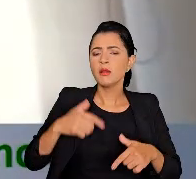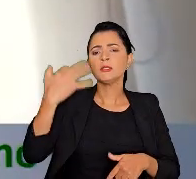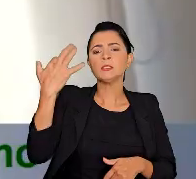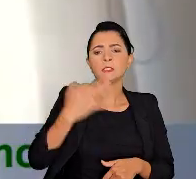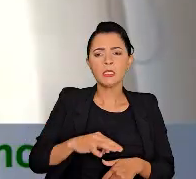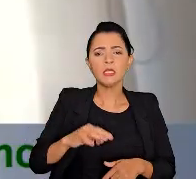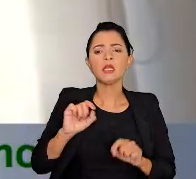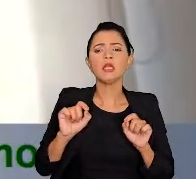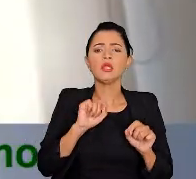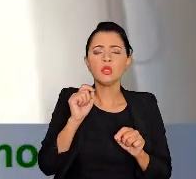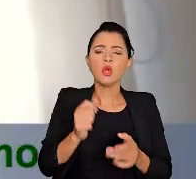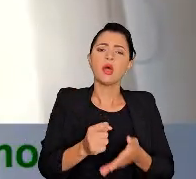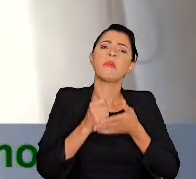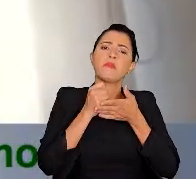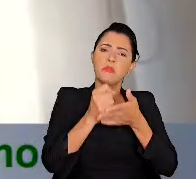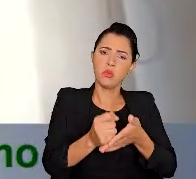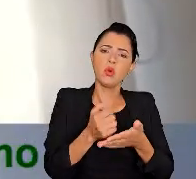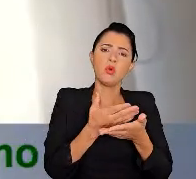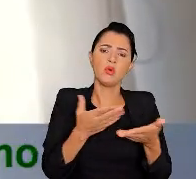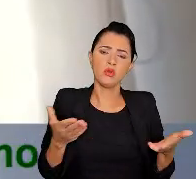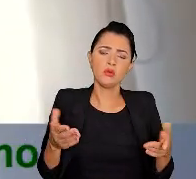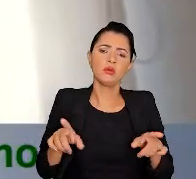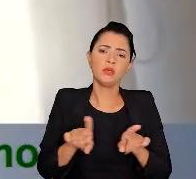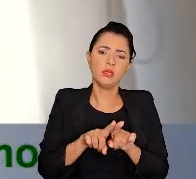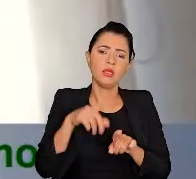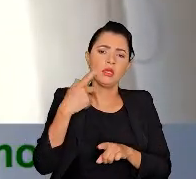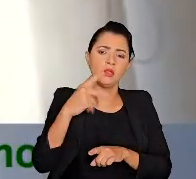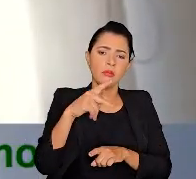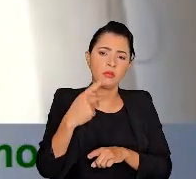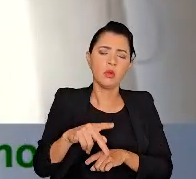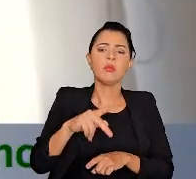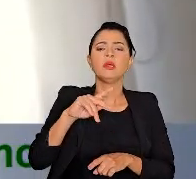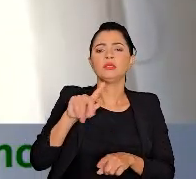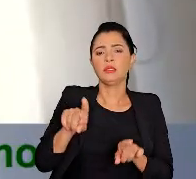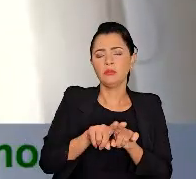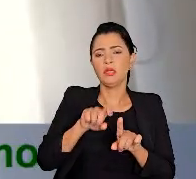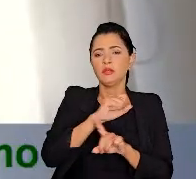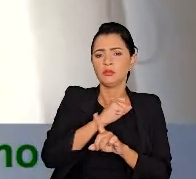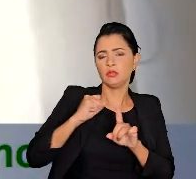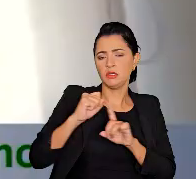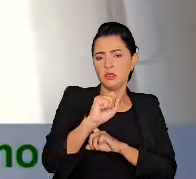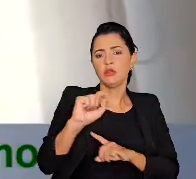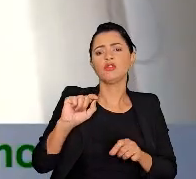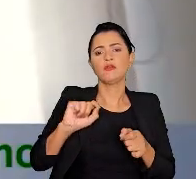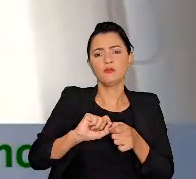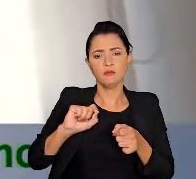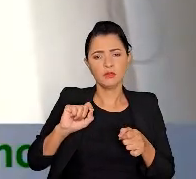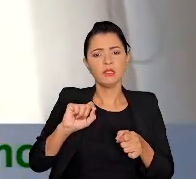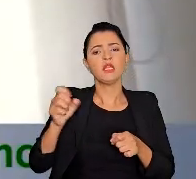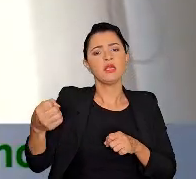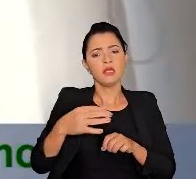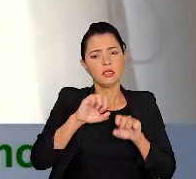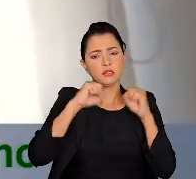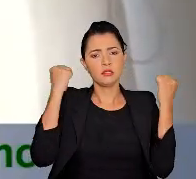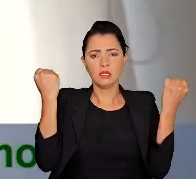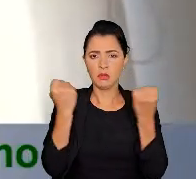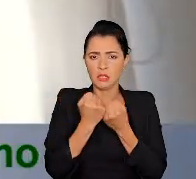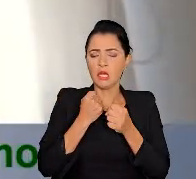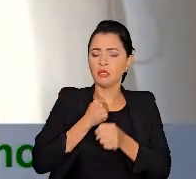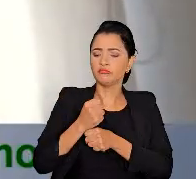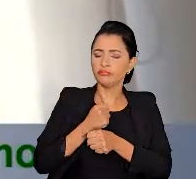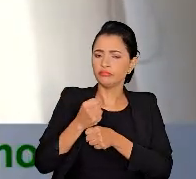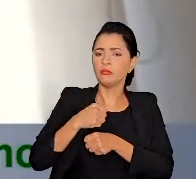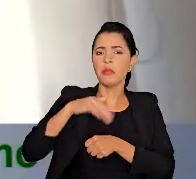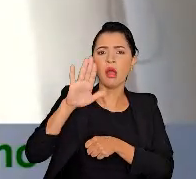contar com o apoio das autoridades e da própria sociedade. Vamos realizar novos seminários nos próximos anos para